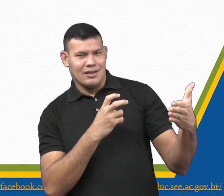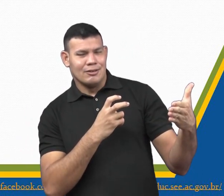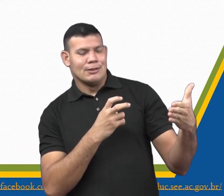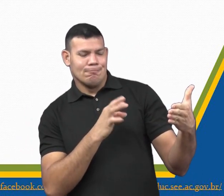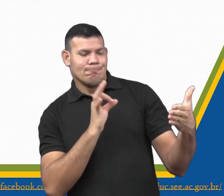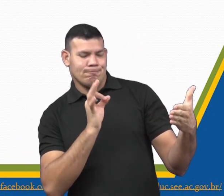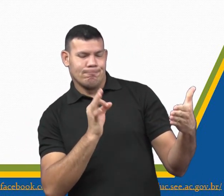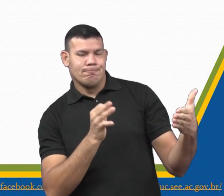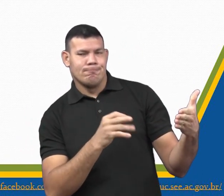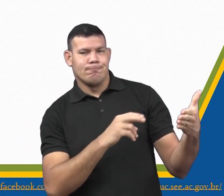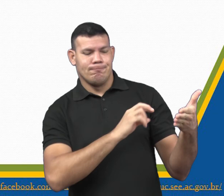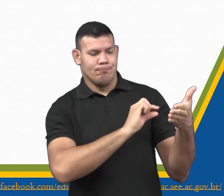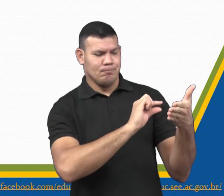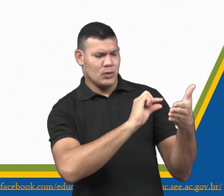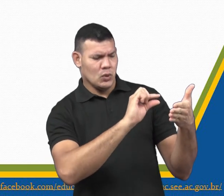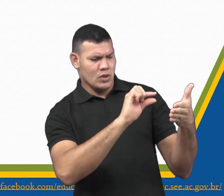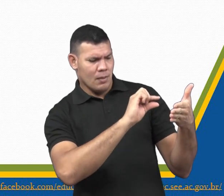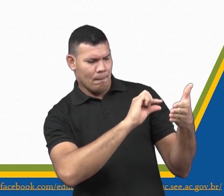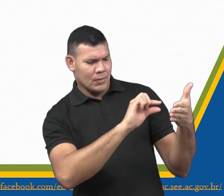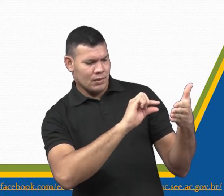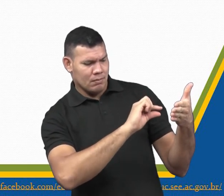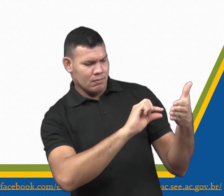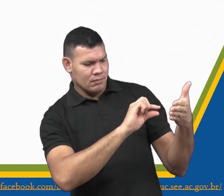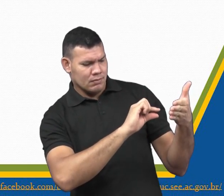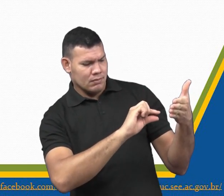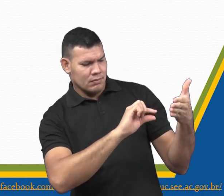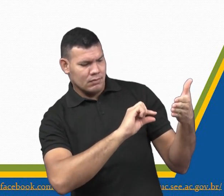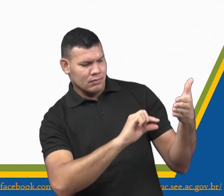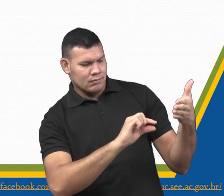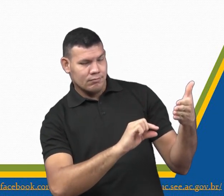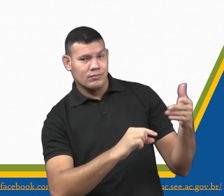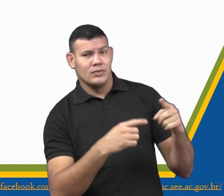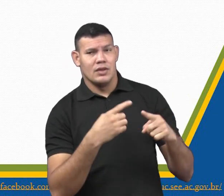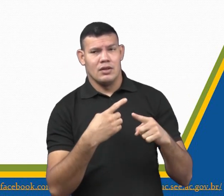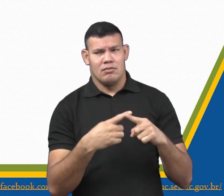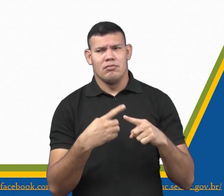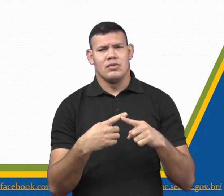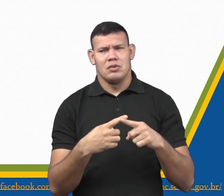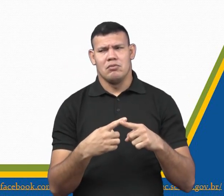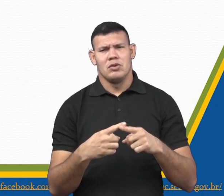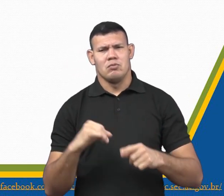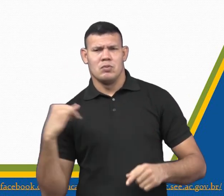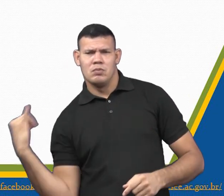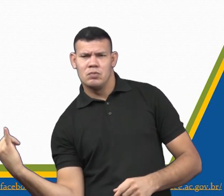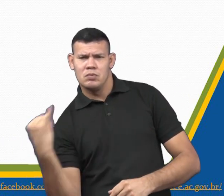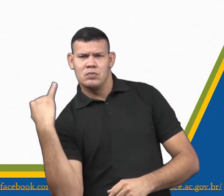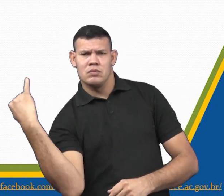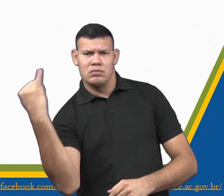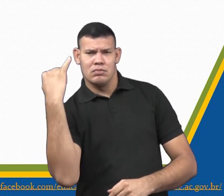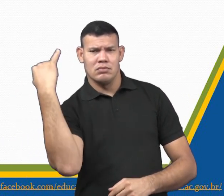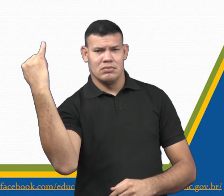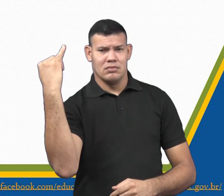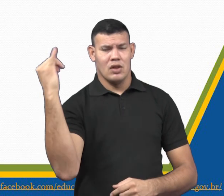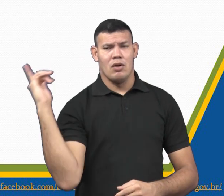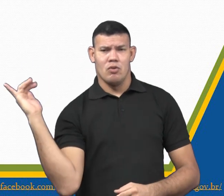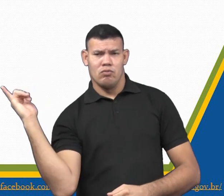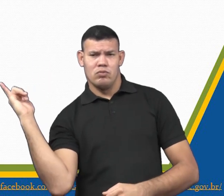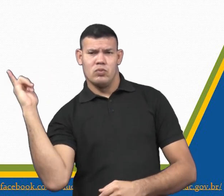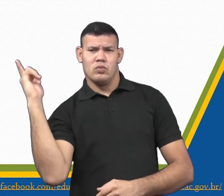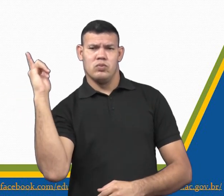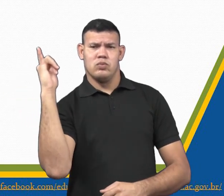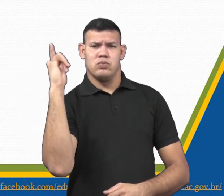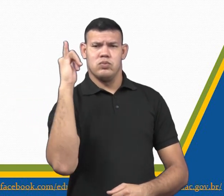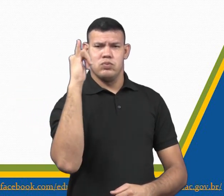pelos contra-argumentos que seguem no parágrafo. Ele disse: o potencial de turbulência representado pelas hordas